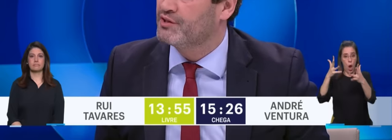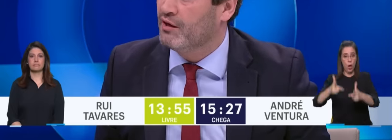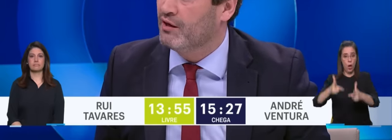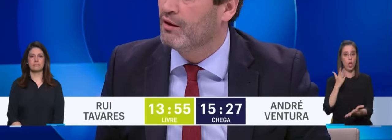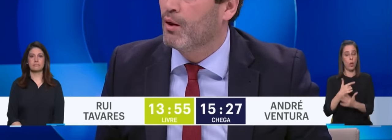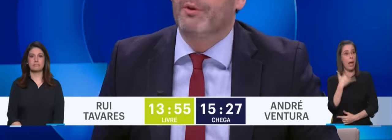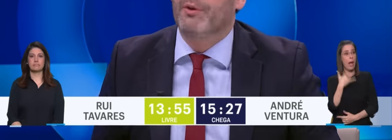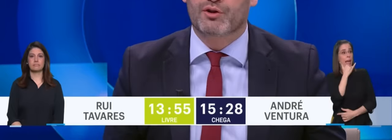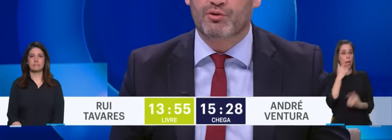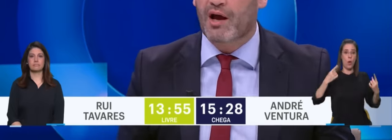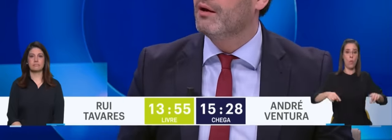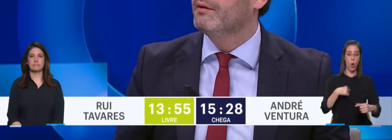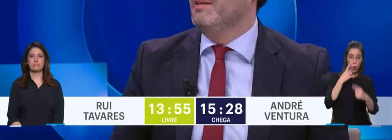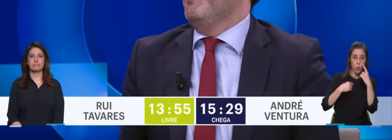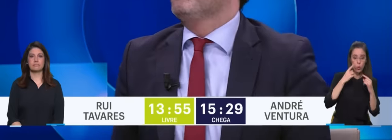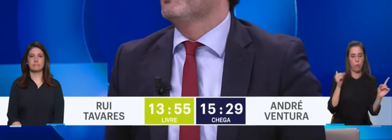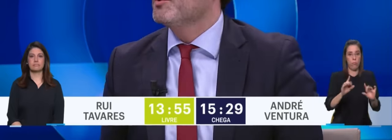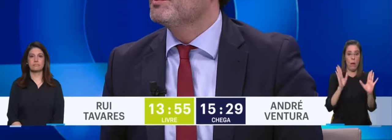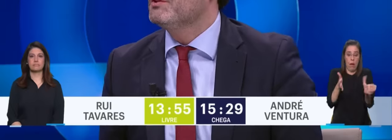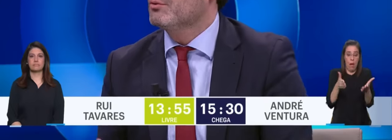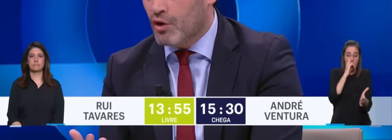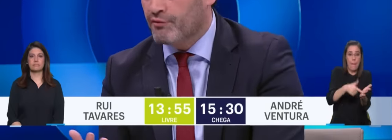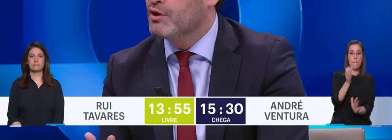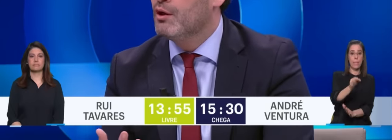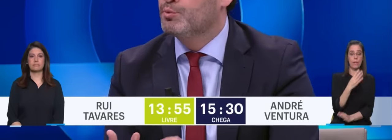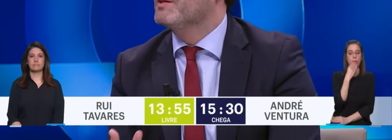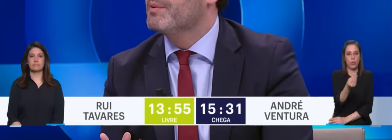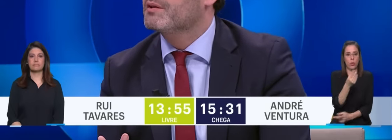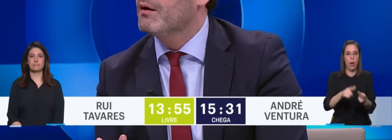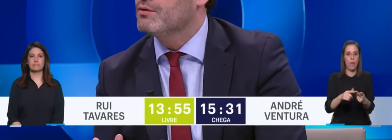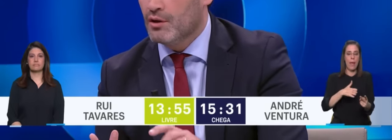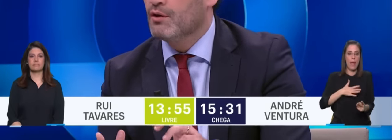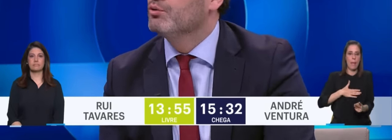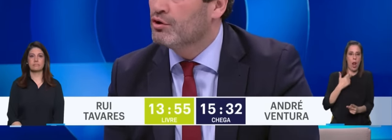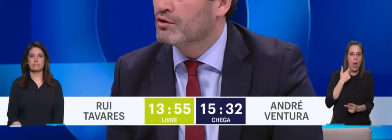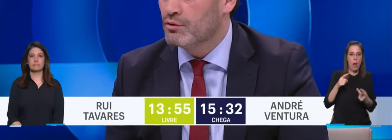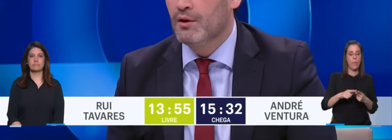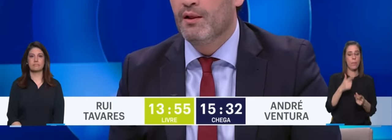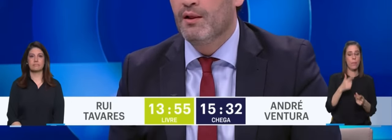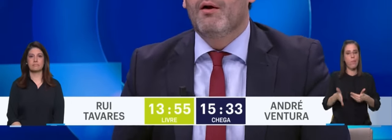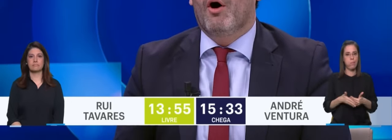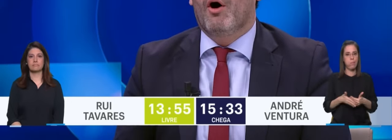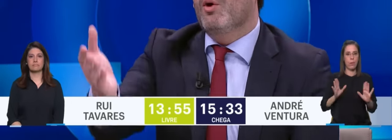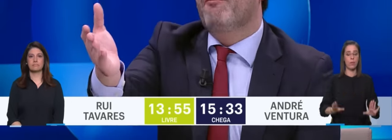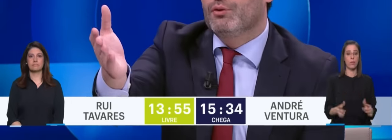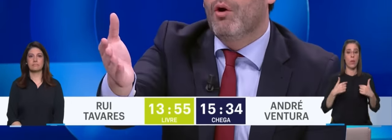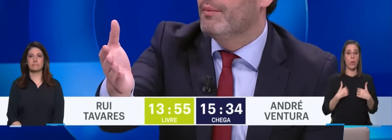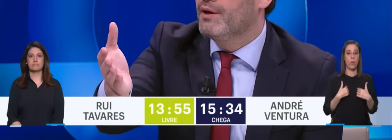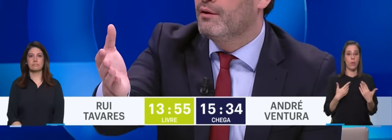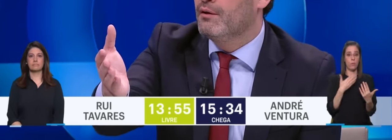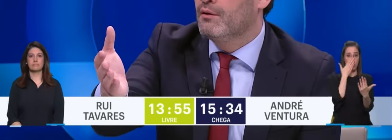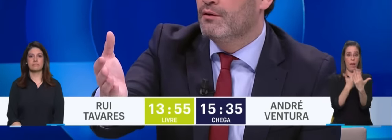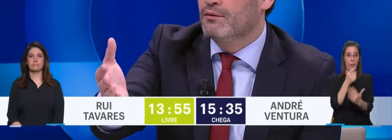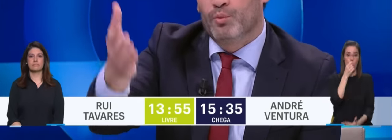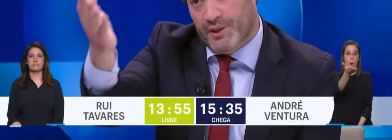ser só para nos fazer rir ou para nos fazer chorar tem que ser para ajudar quem mais precisa os jovens os pequenos empresários os idosos orha eu estou à frente de um